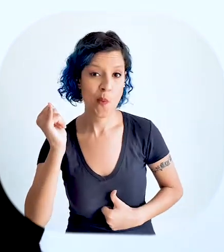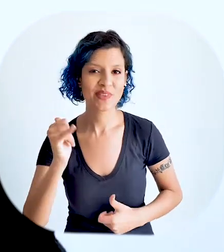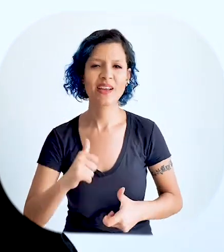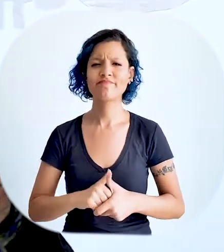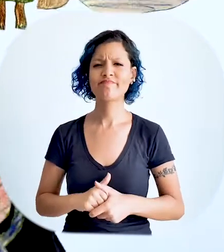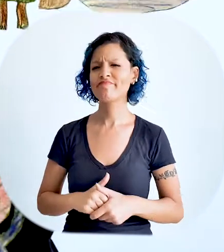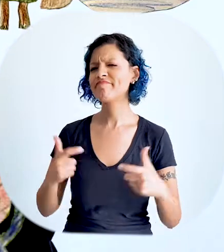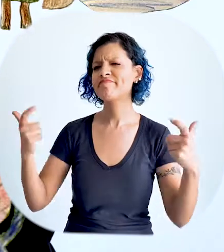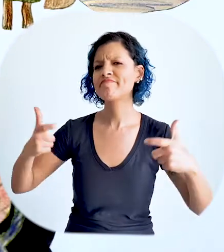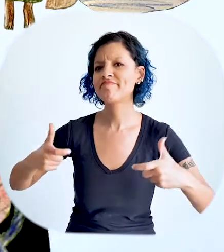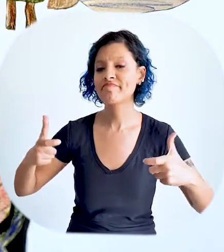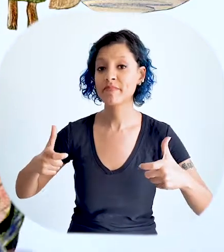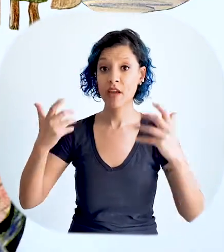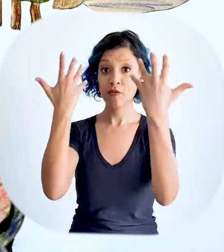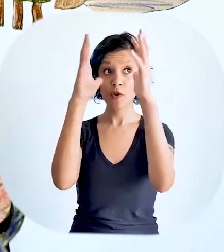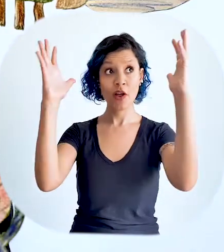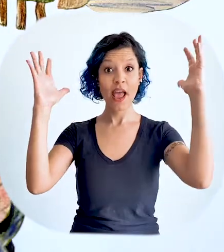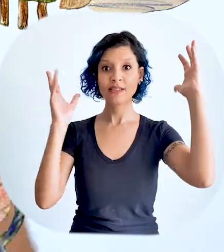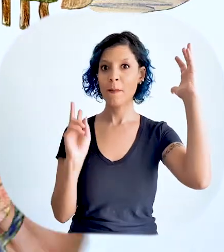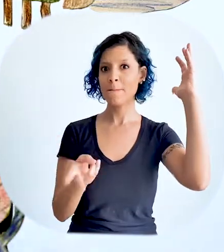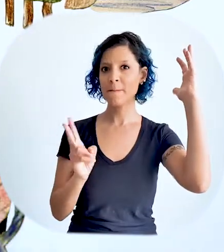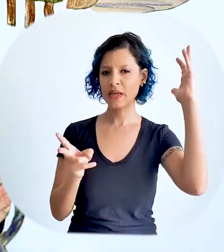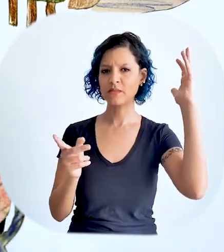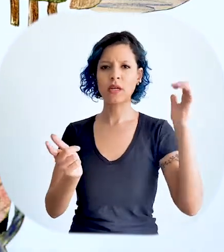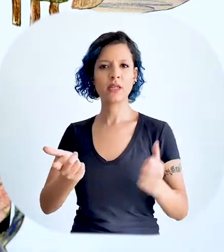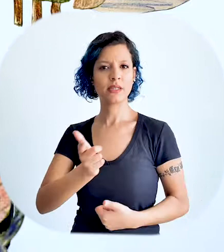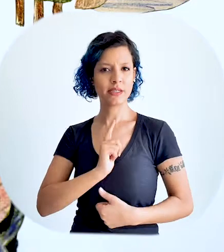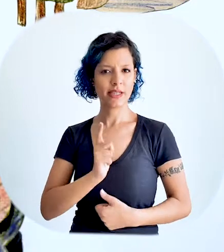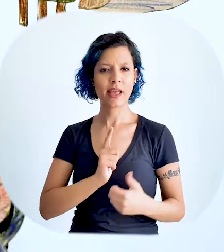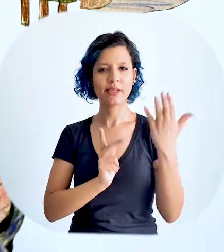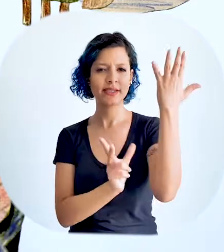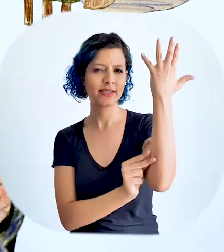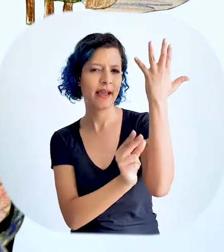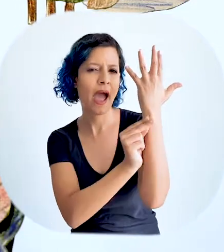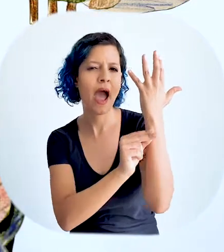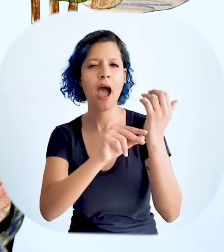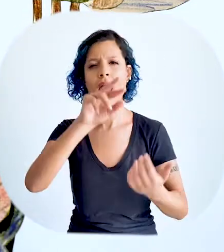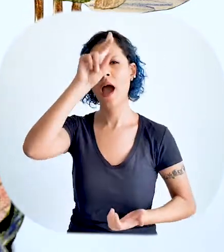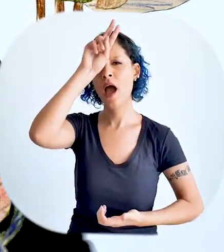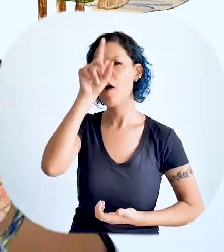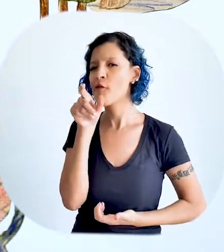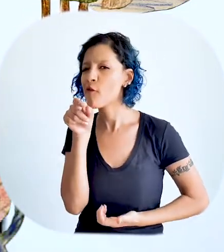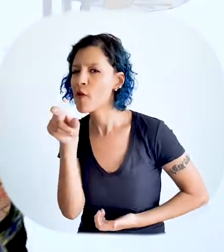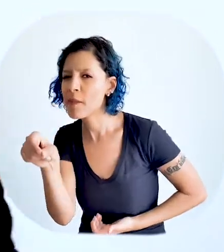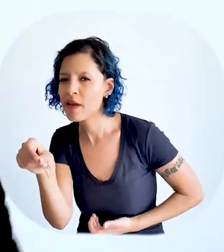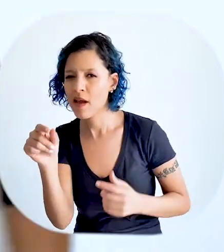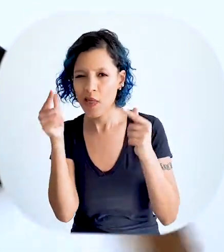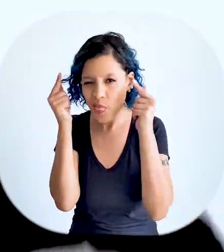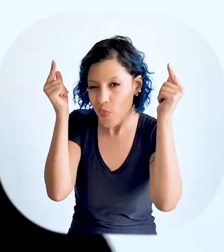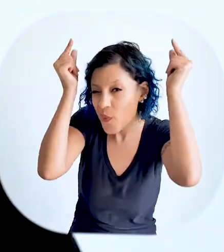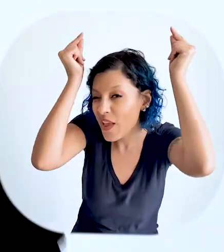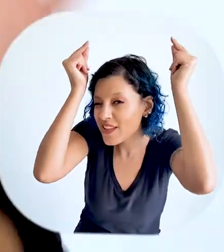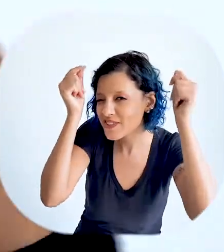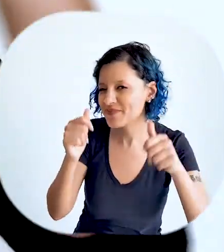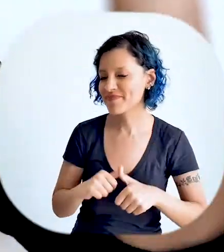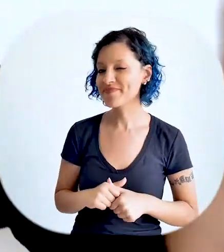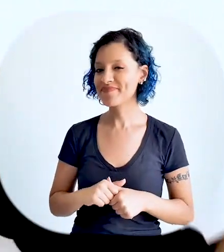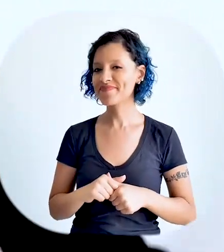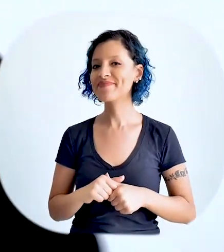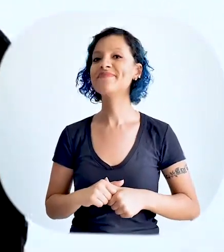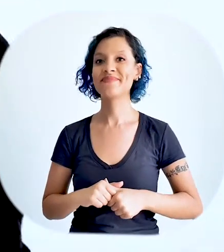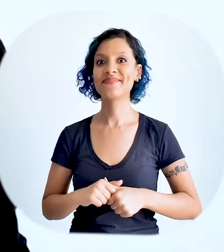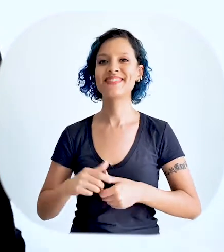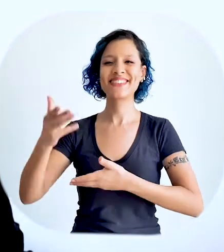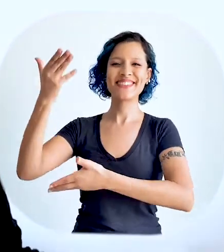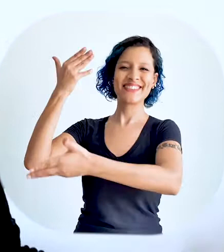na mesma floresta encantada, essa da cigarra, da formiga, do duende. Vem comigo! Era uma